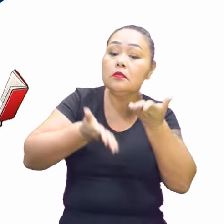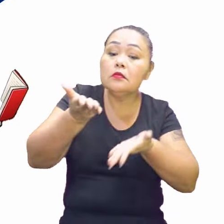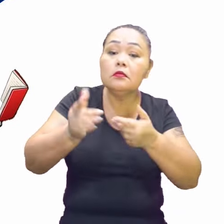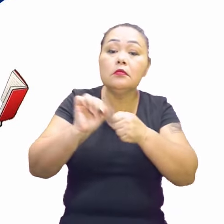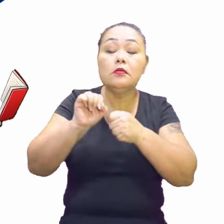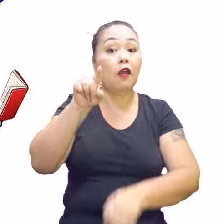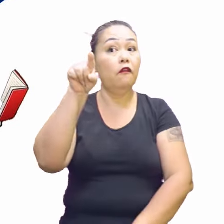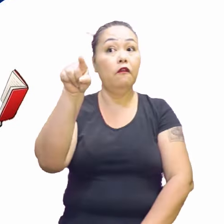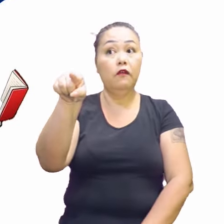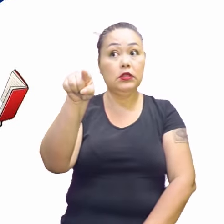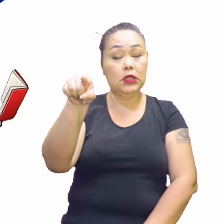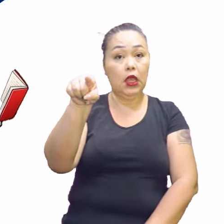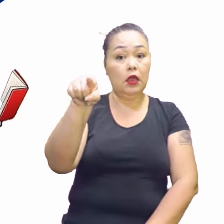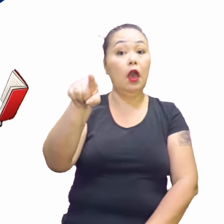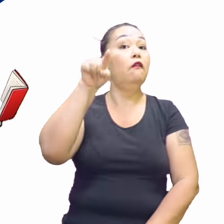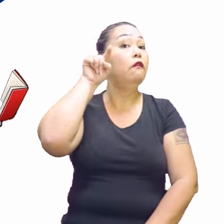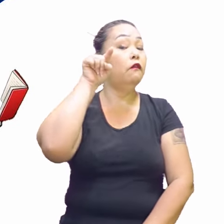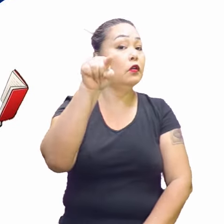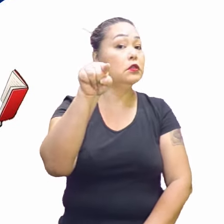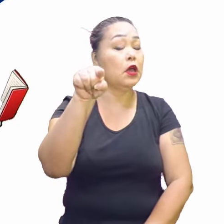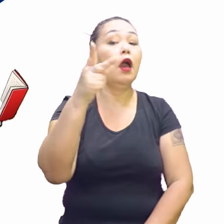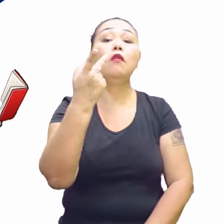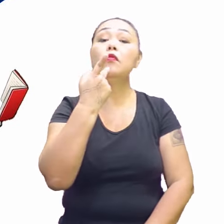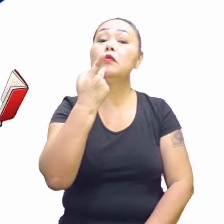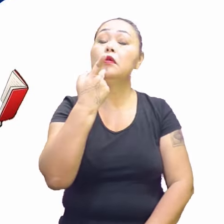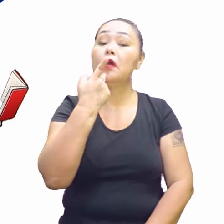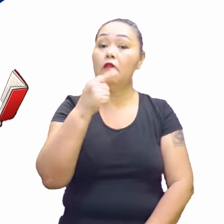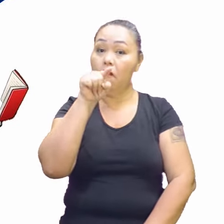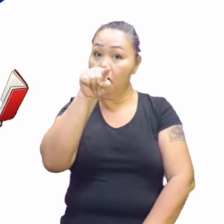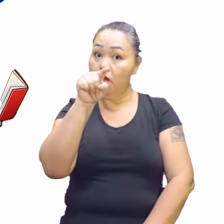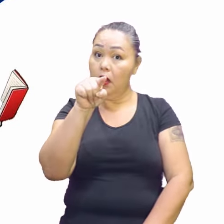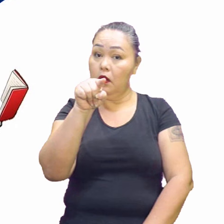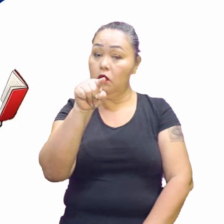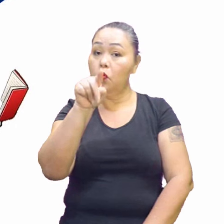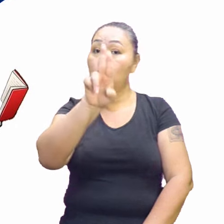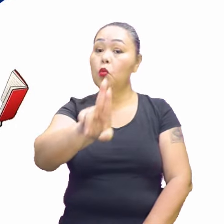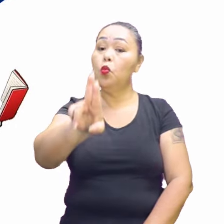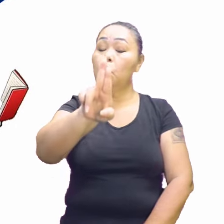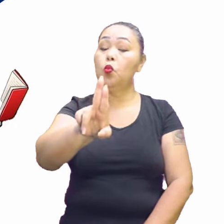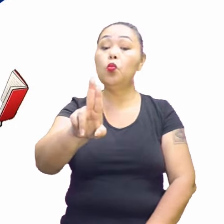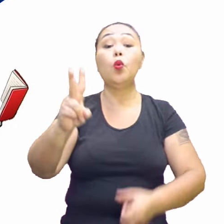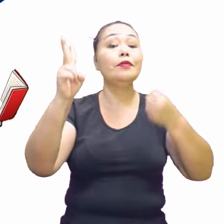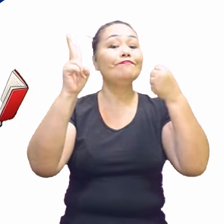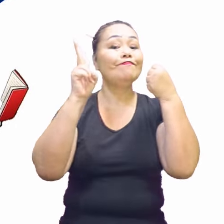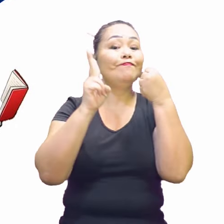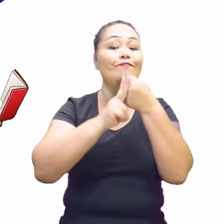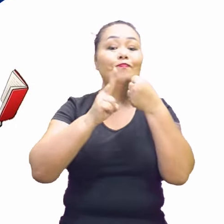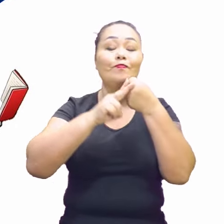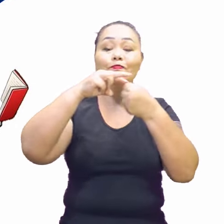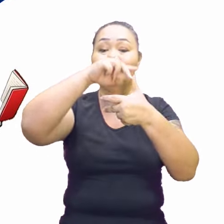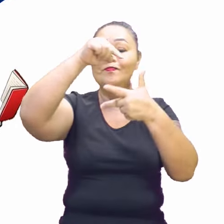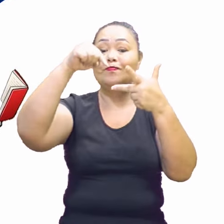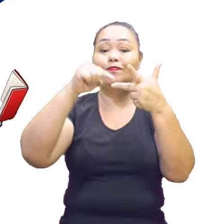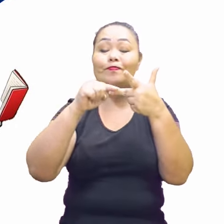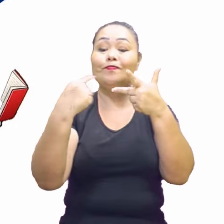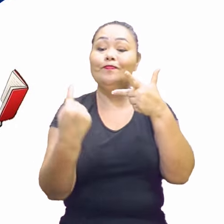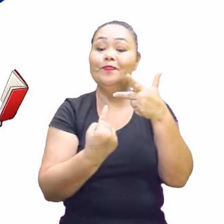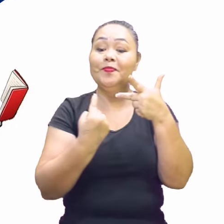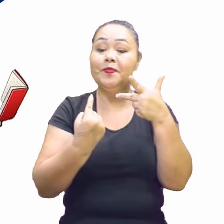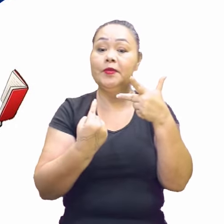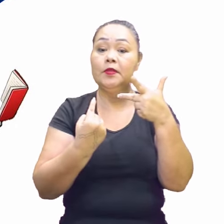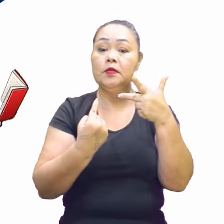você. Ó, é a pessoa com quem eu falo, mas eu uso o verbo na terceira pessoa do